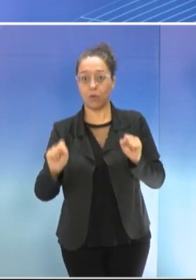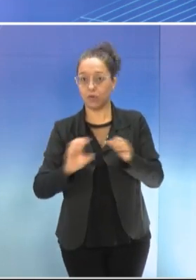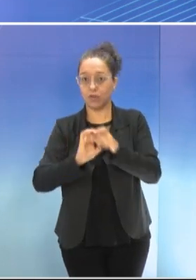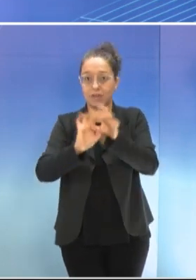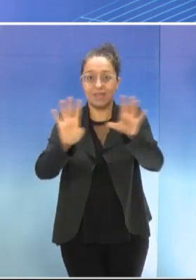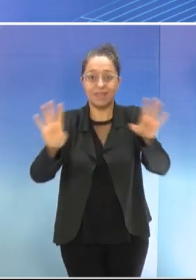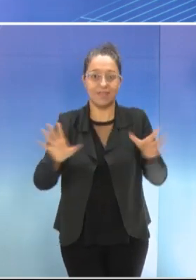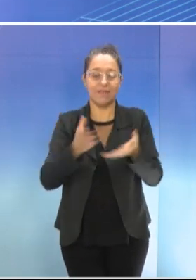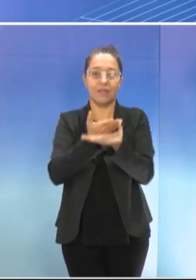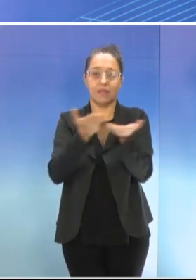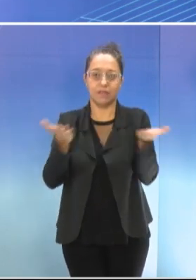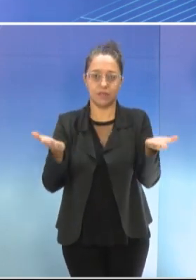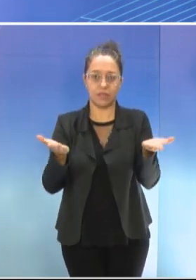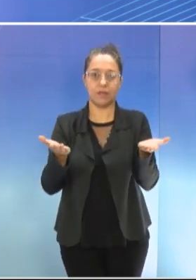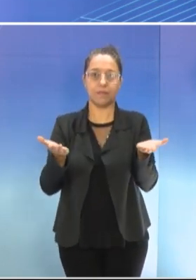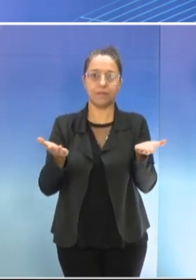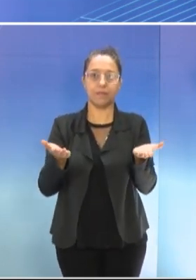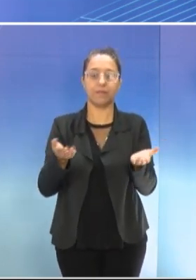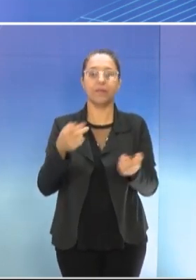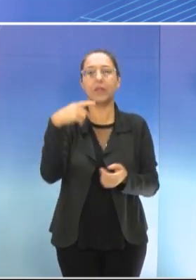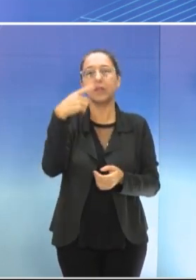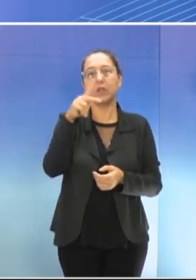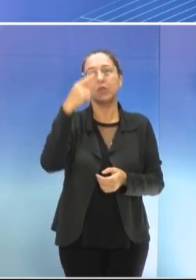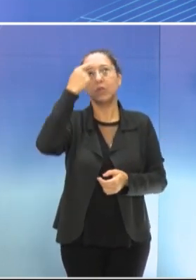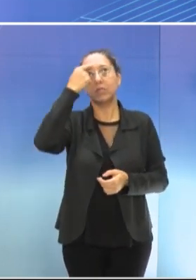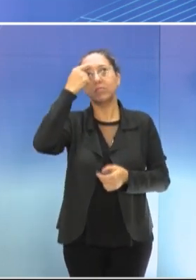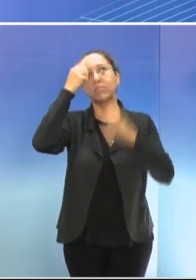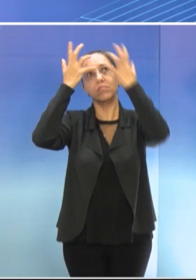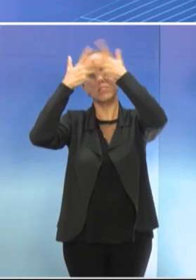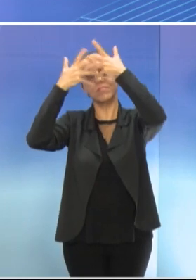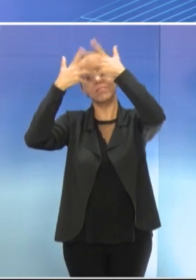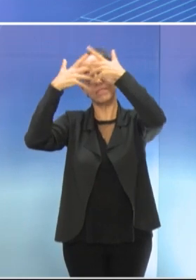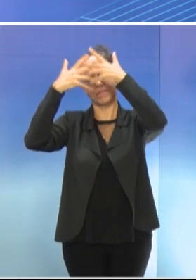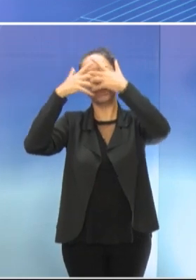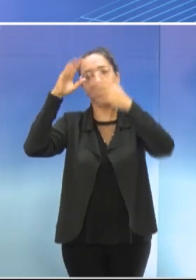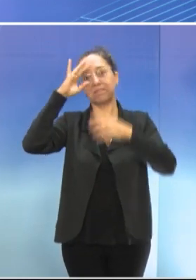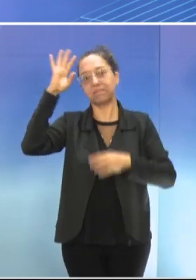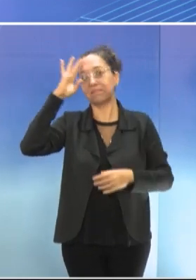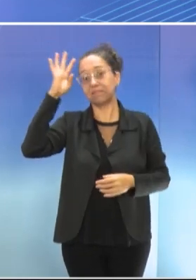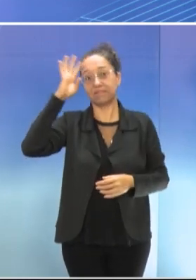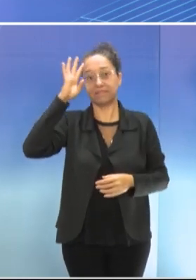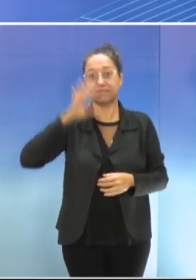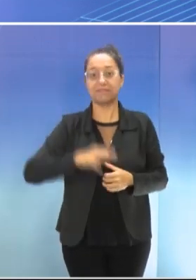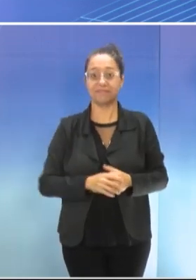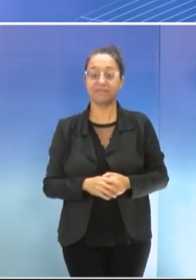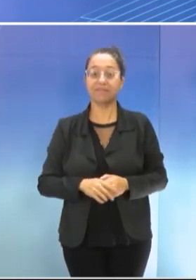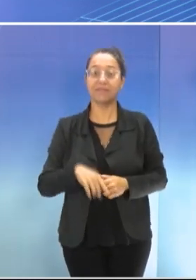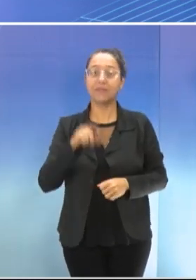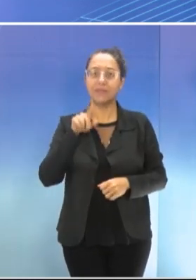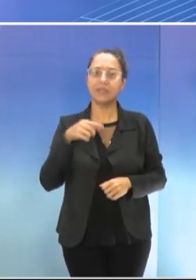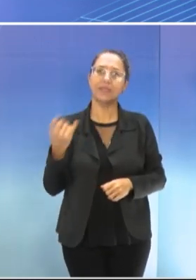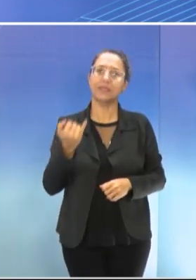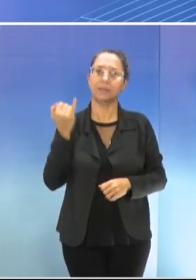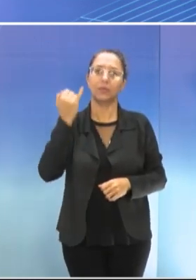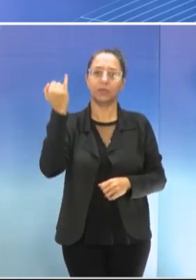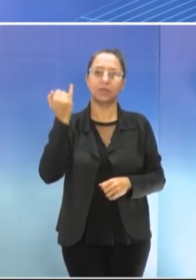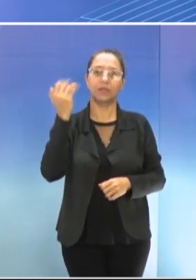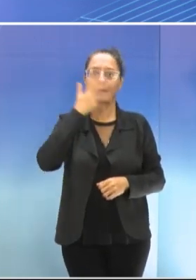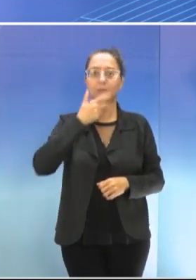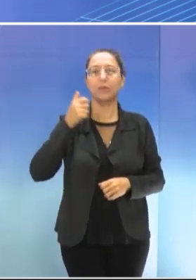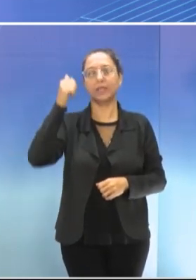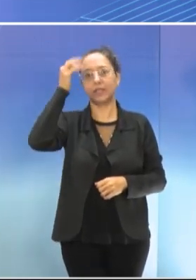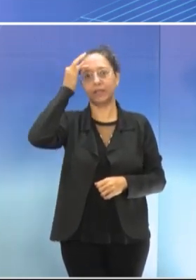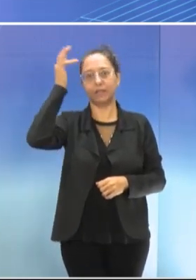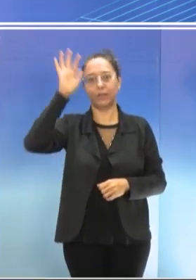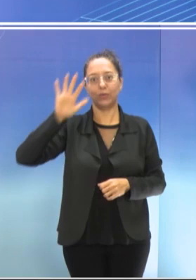natureza e a sociedade o corrompe. Fica ao seu critério, a sua indagação, o seu questionamento. É